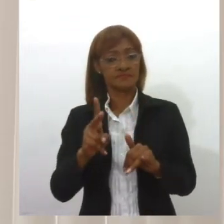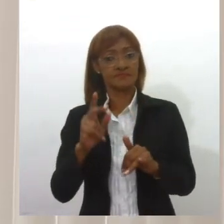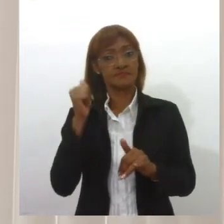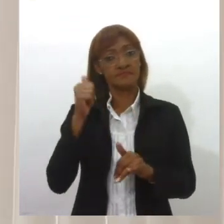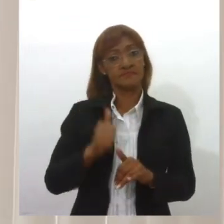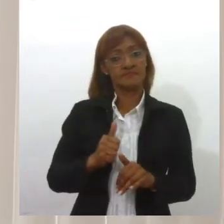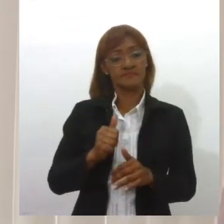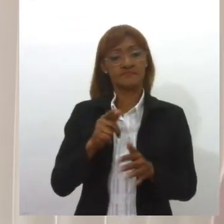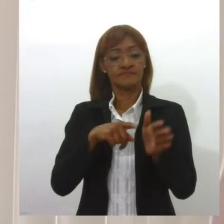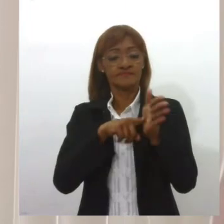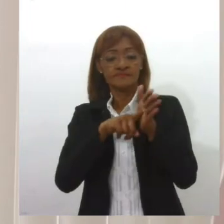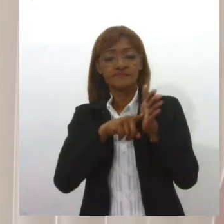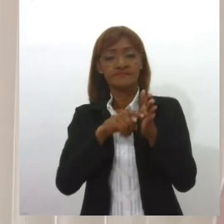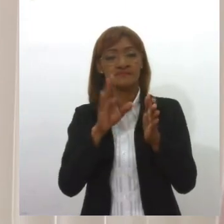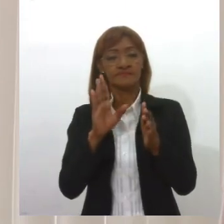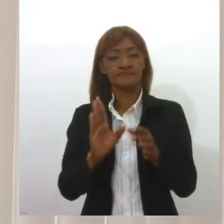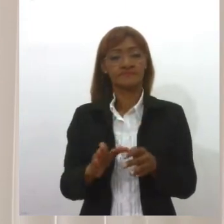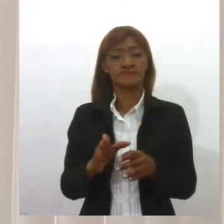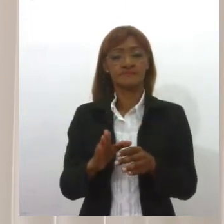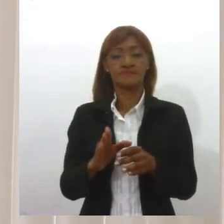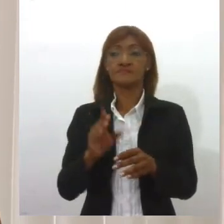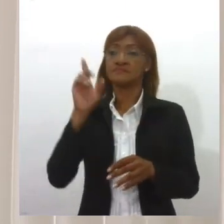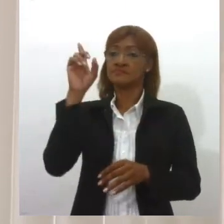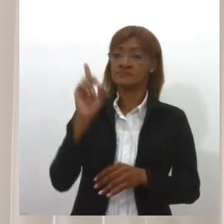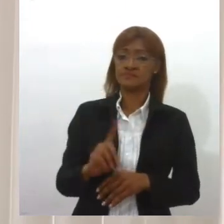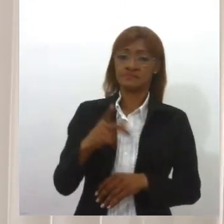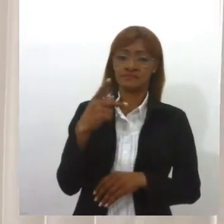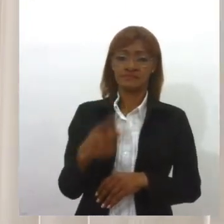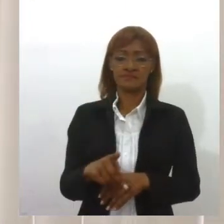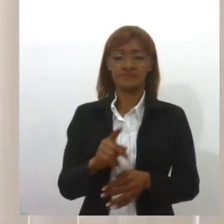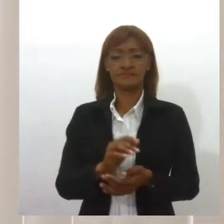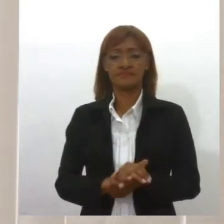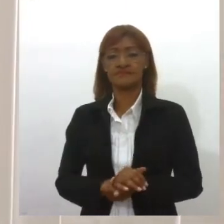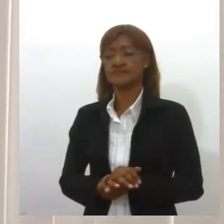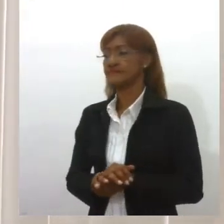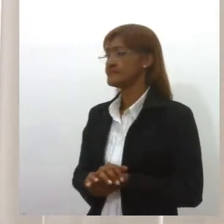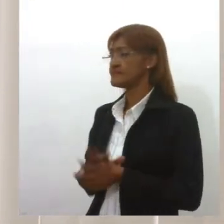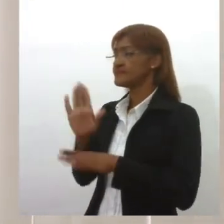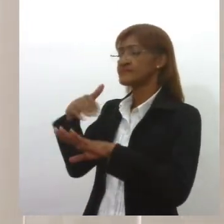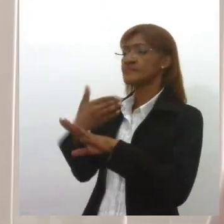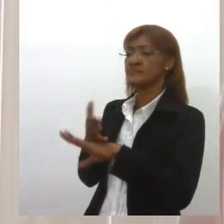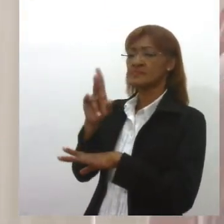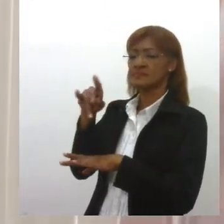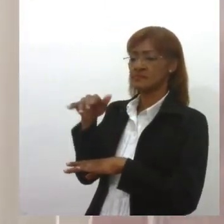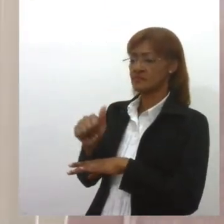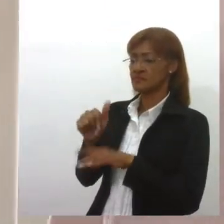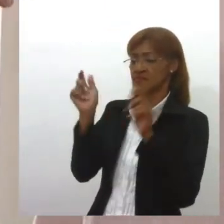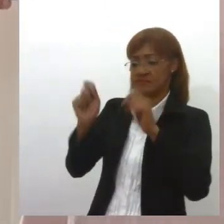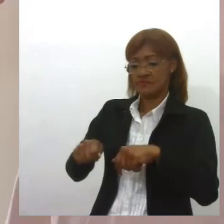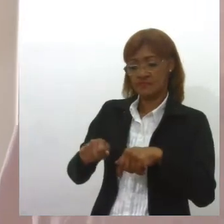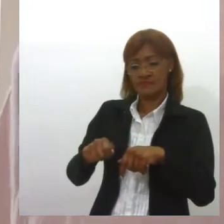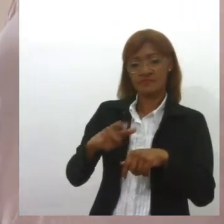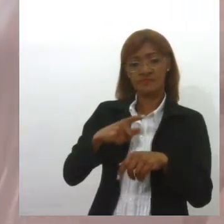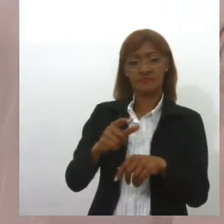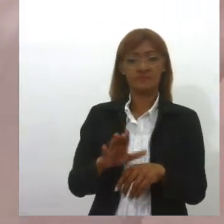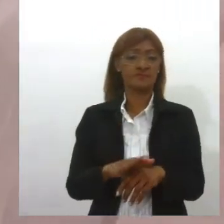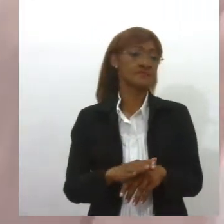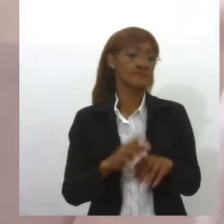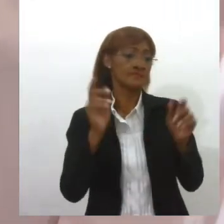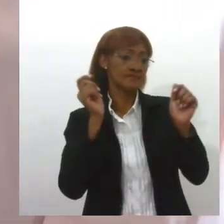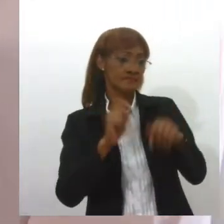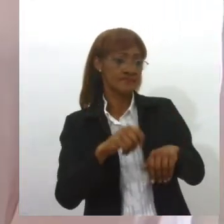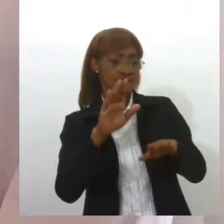Angélica Santos. Ela é diretora técnica aqui da FAPTEC. Até quando essas inscrições poderão ser feitas? Poderão ser feitas até